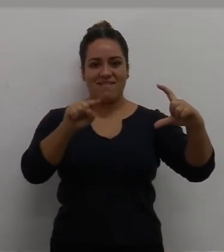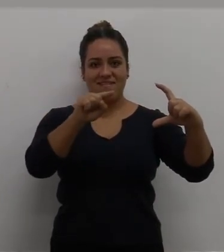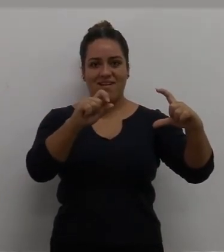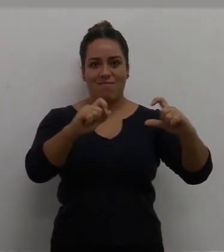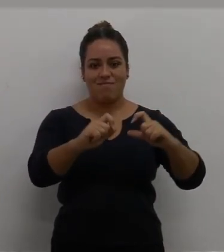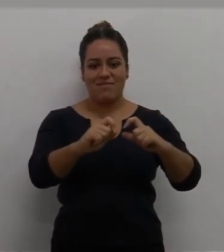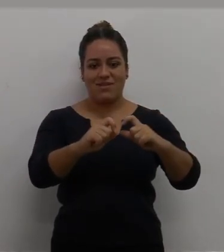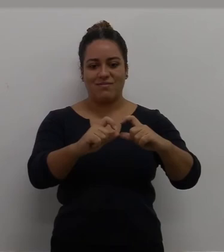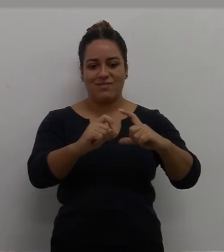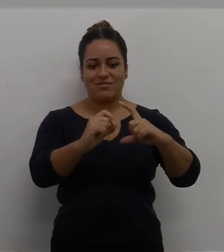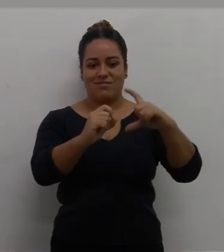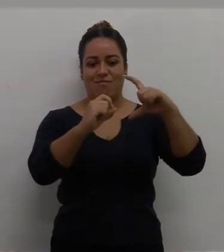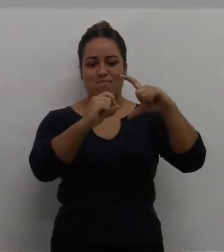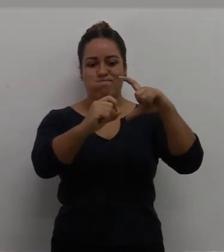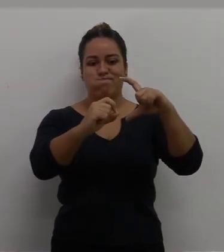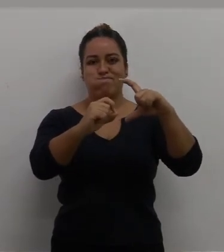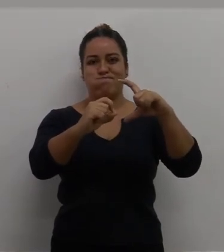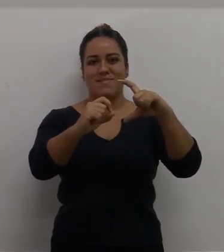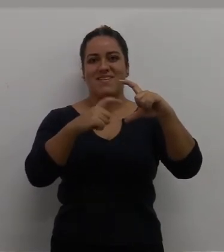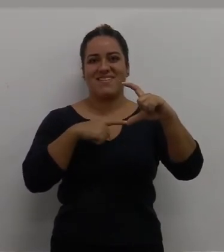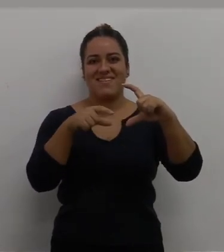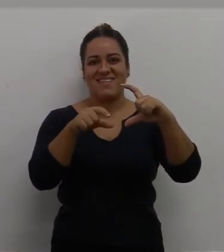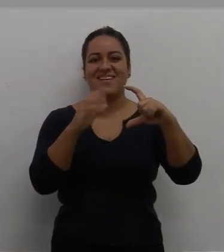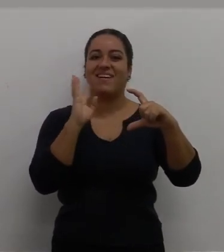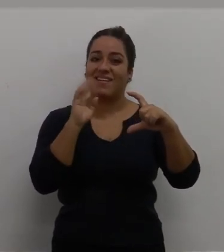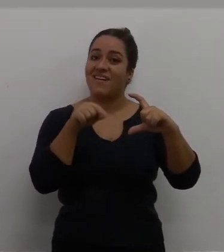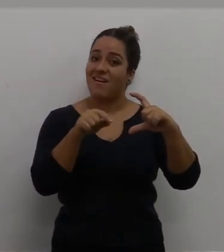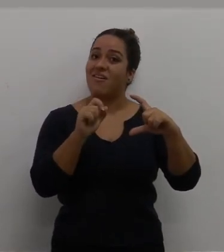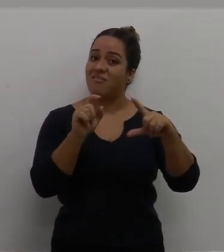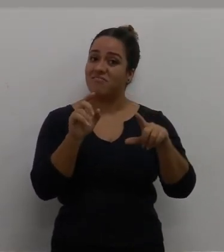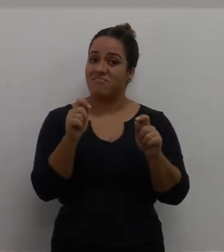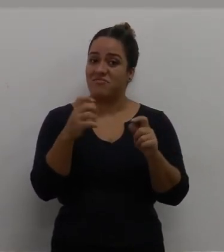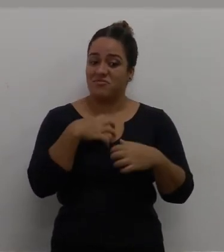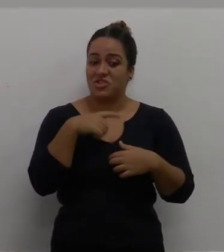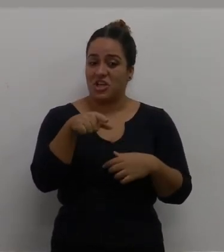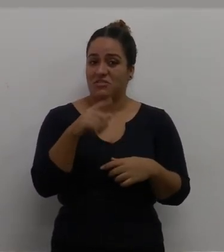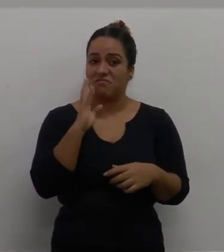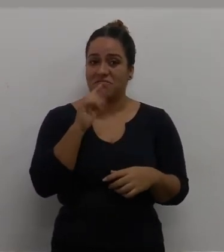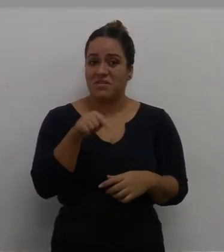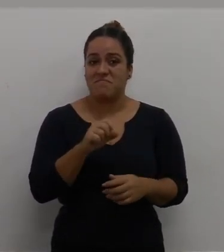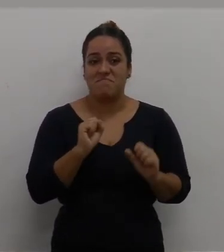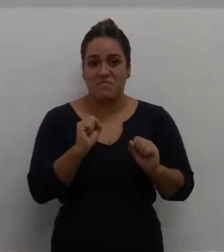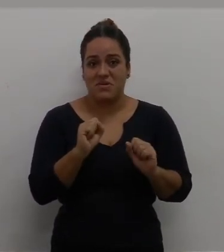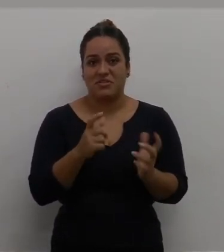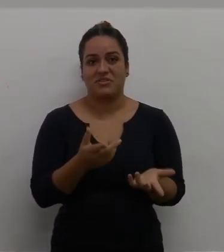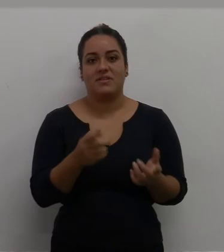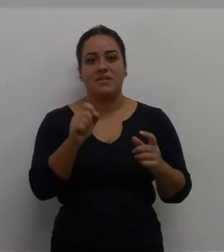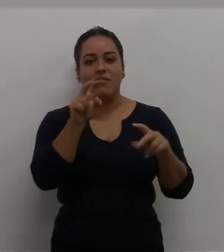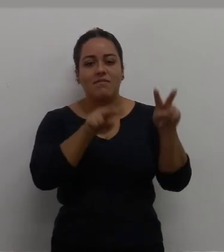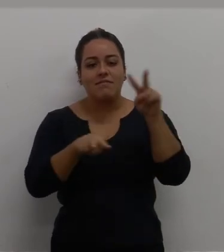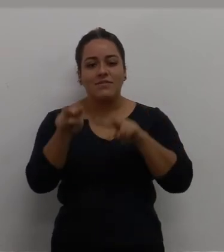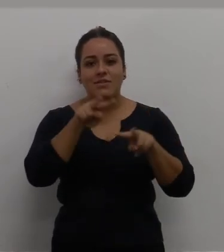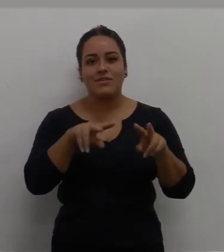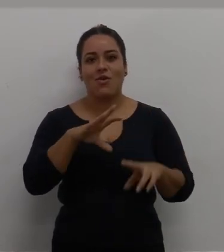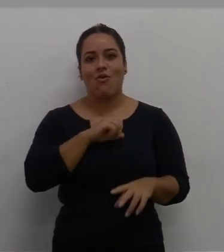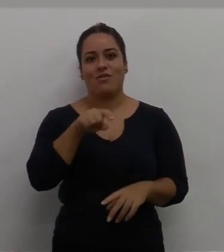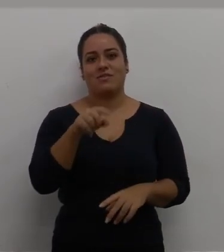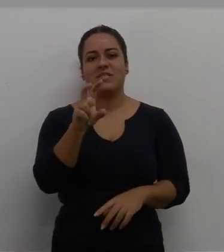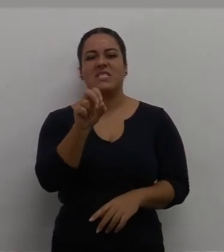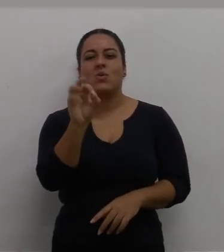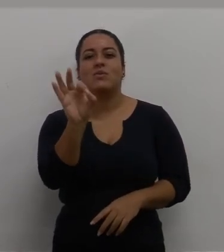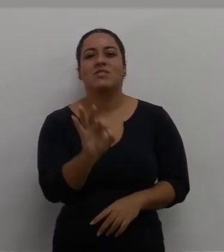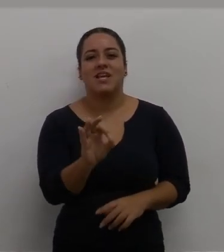colocar 50%? Ele abre, né? Faz uma rosca, ok? Eu gosto dessa visualização